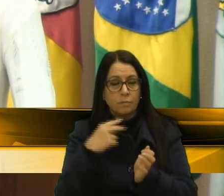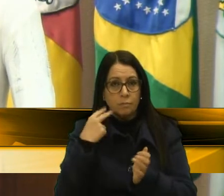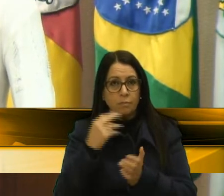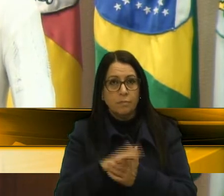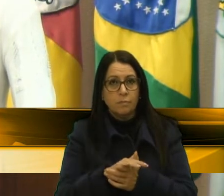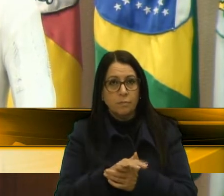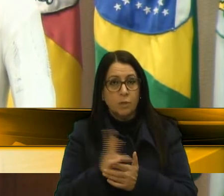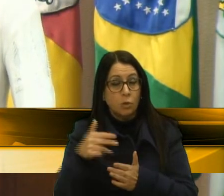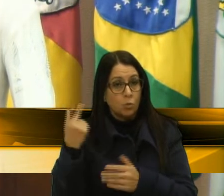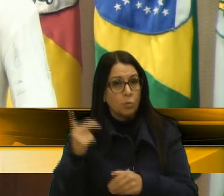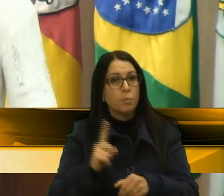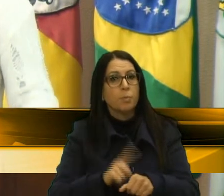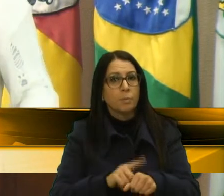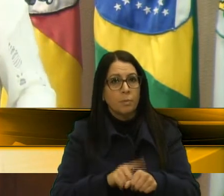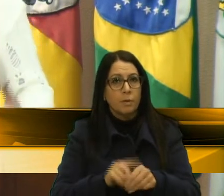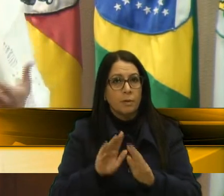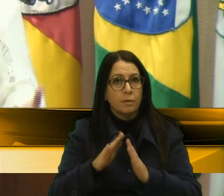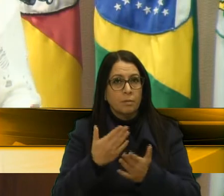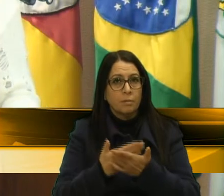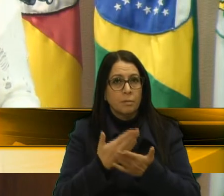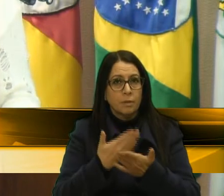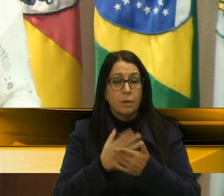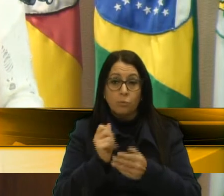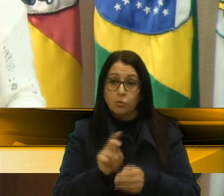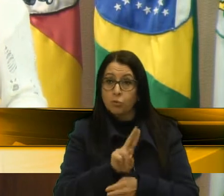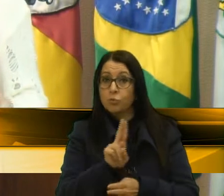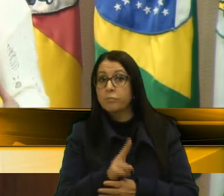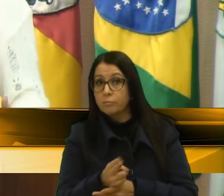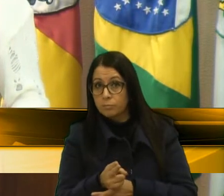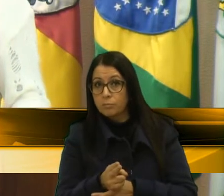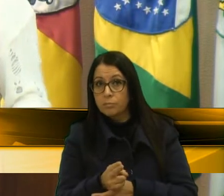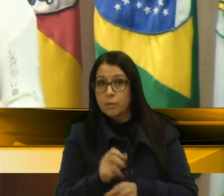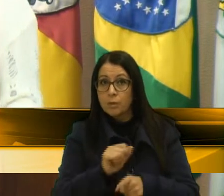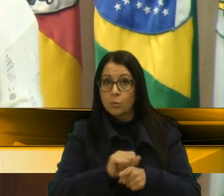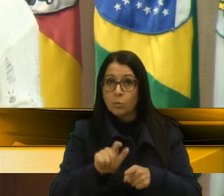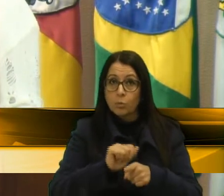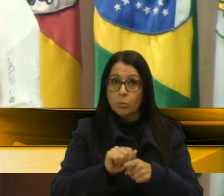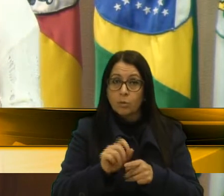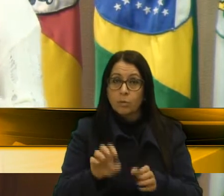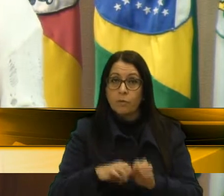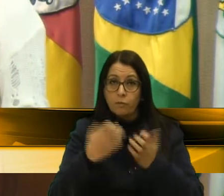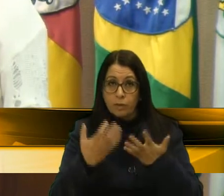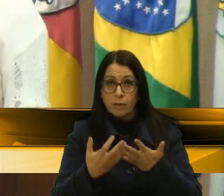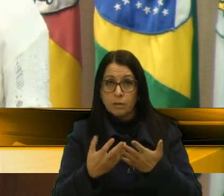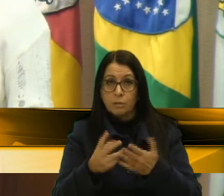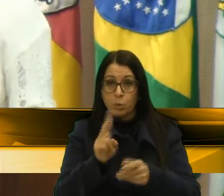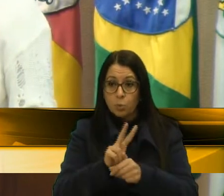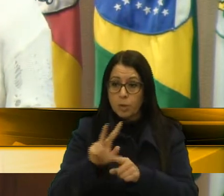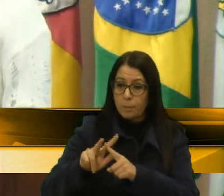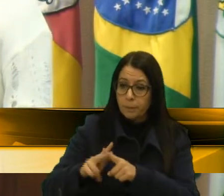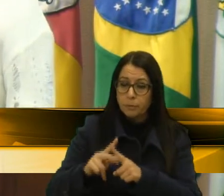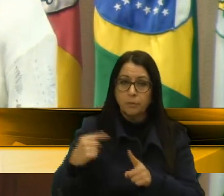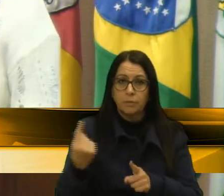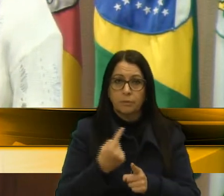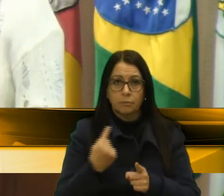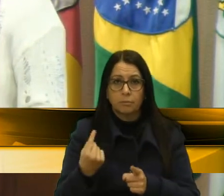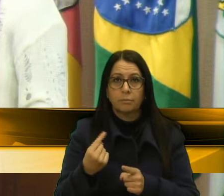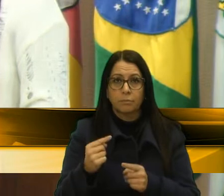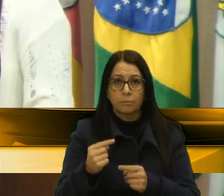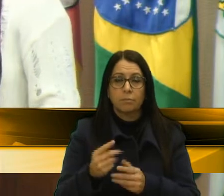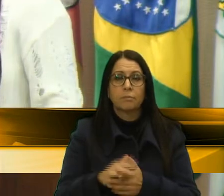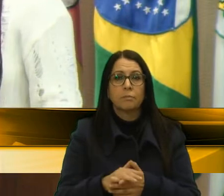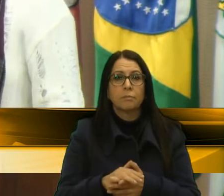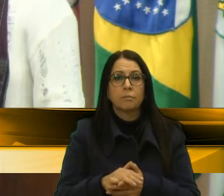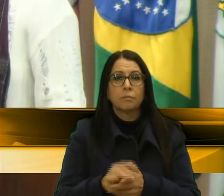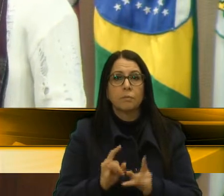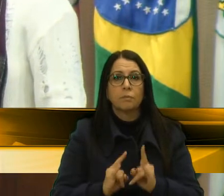que em outros momentos a escola podia utilizar, alugando para fazer eventos, para cuidar da manutenção dessas áreas